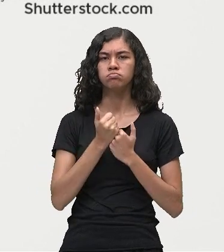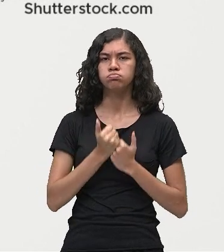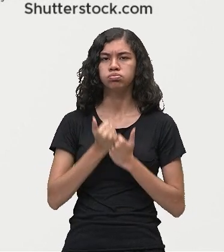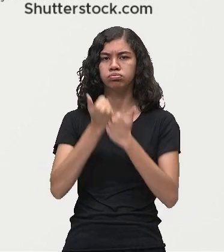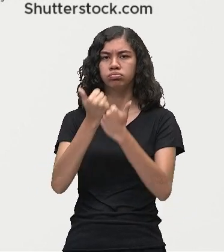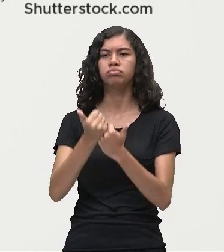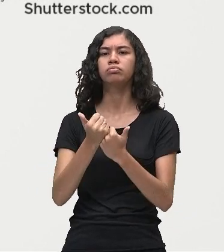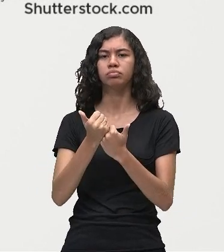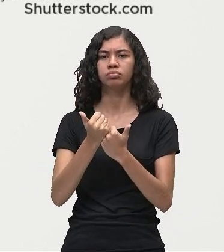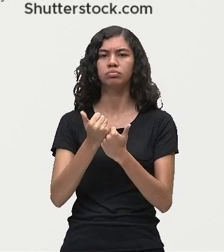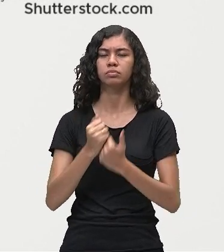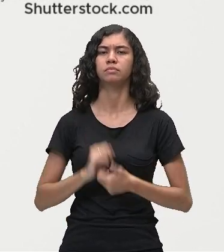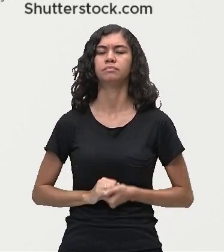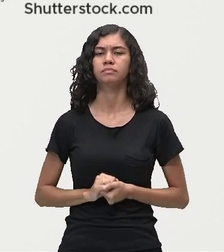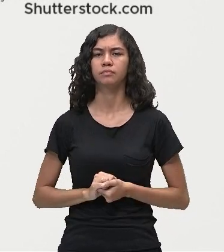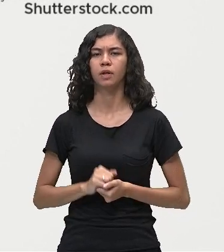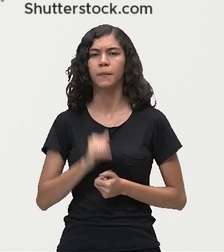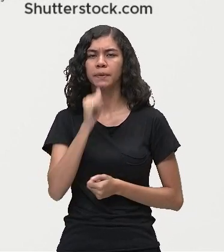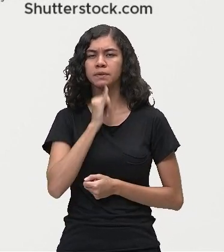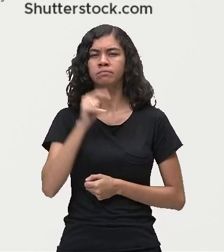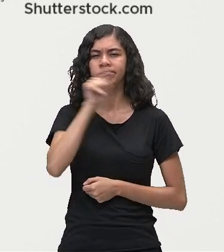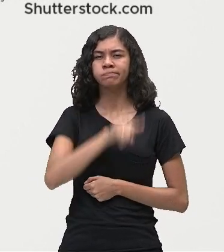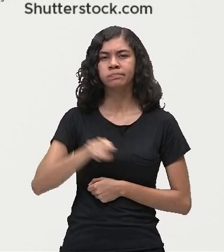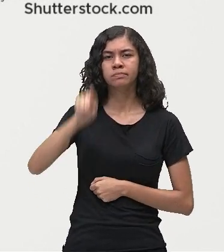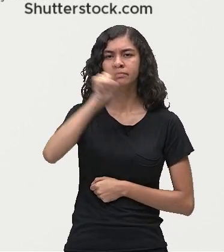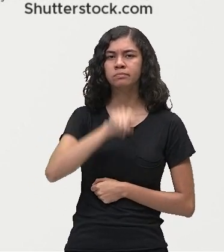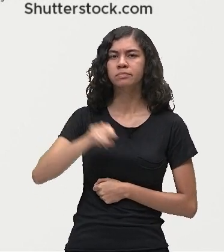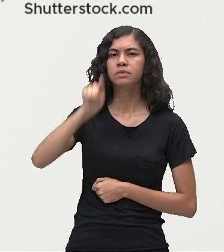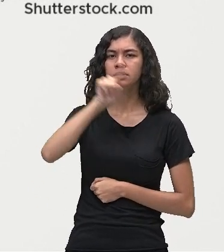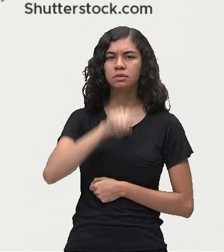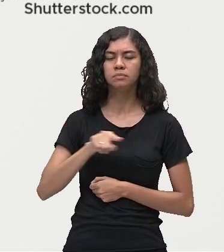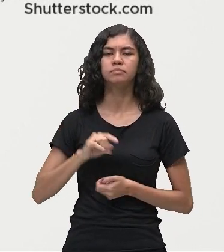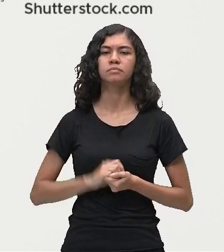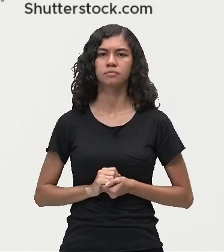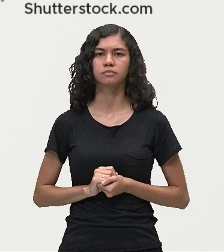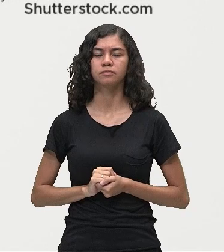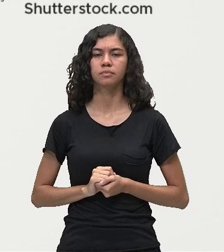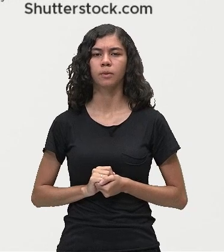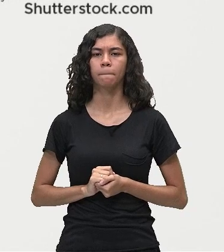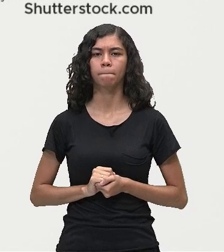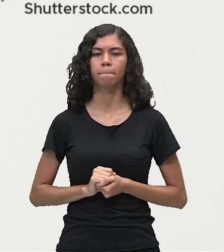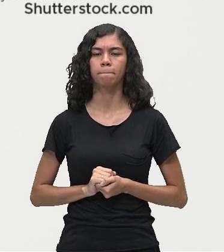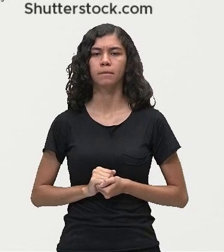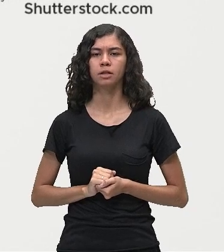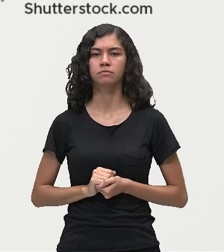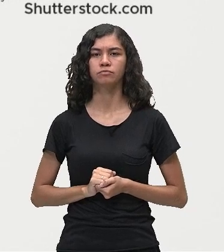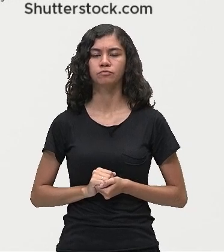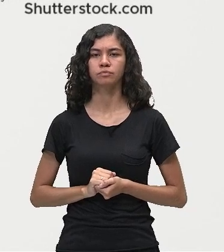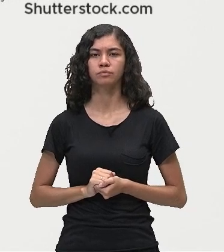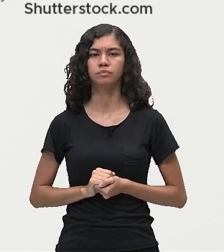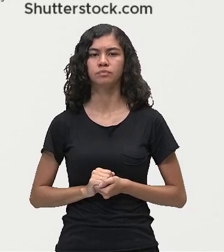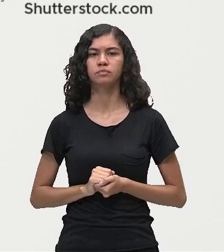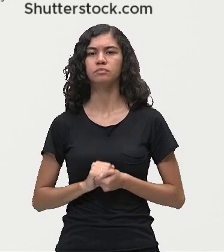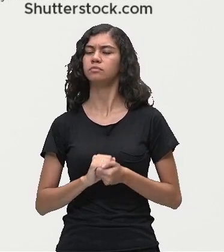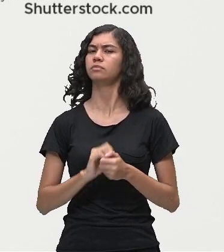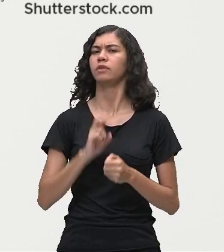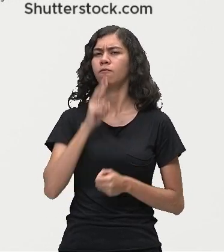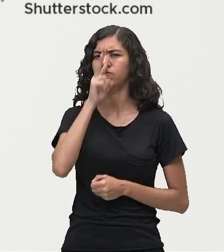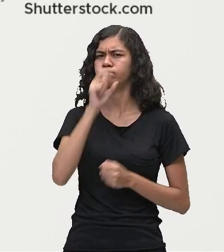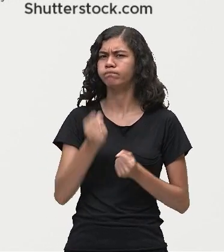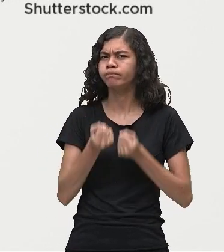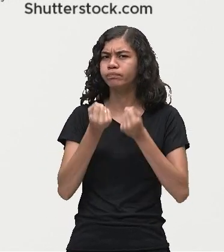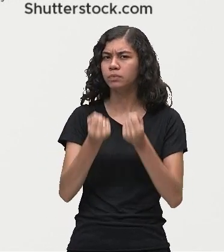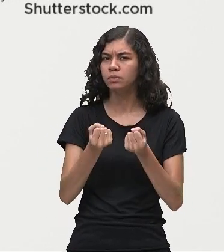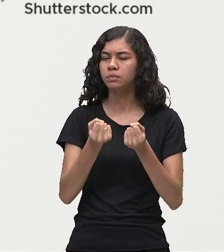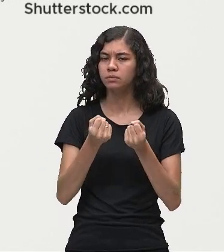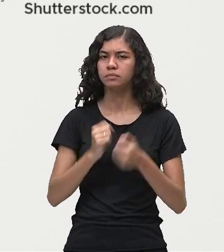ponto de apoio é aquele local que gira, tá, gente? O ponto de apoio é aquele local que gira. E a força resistente, que nesse caso aqui